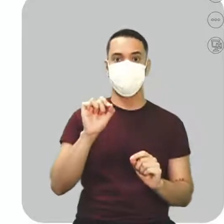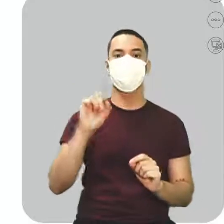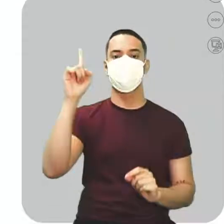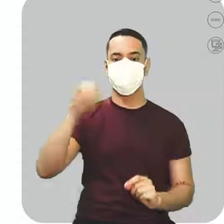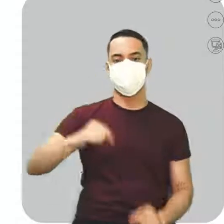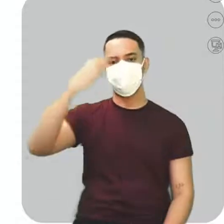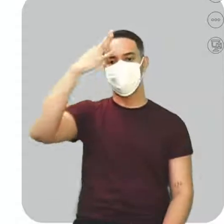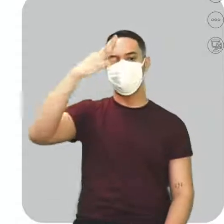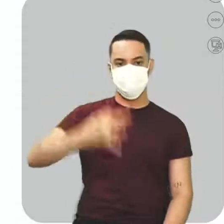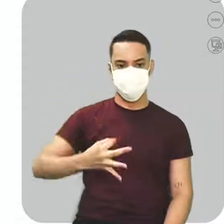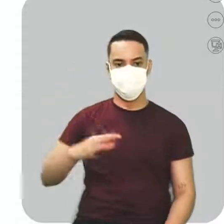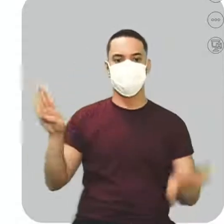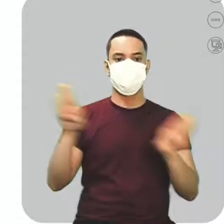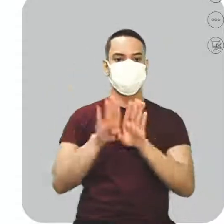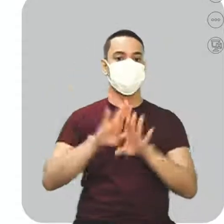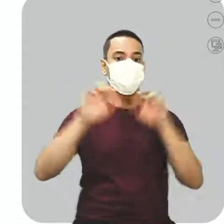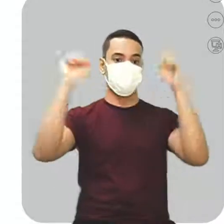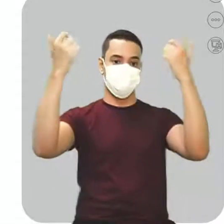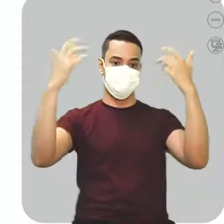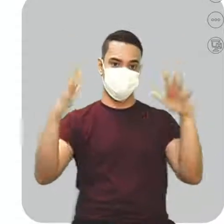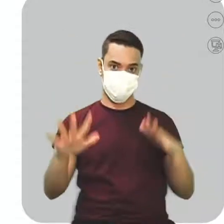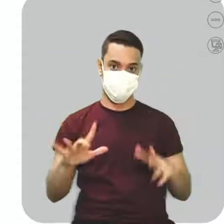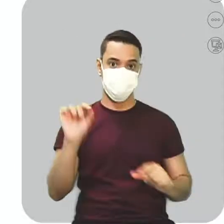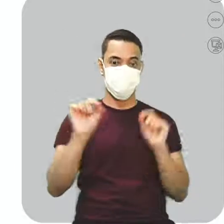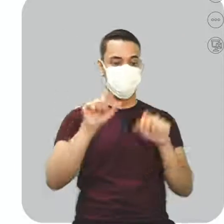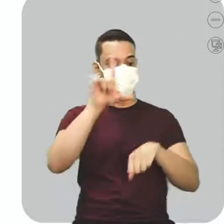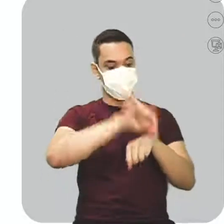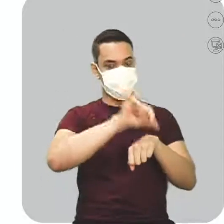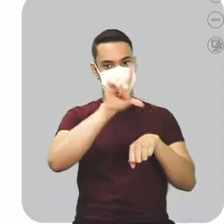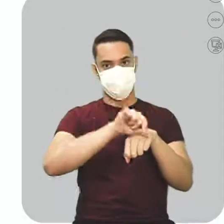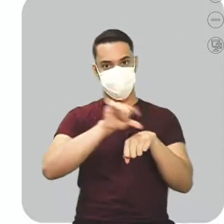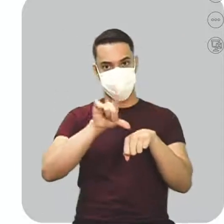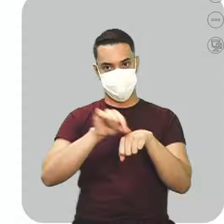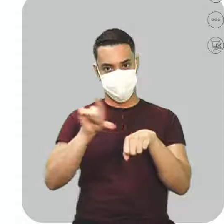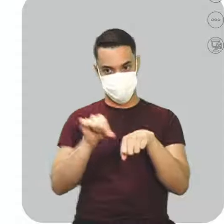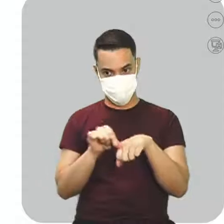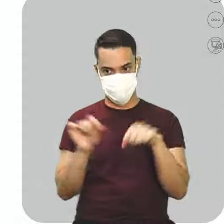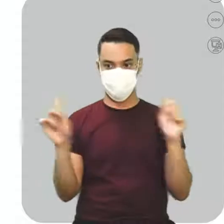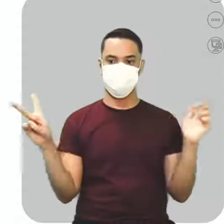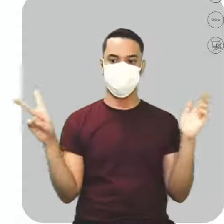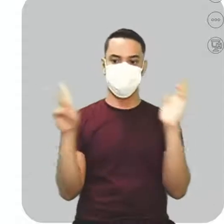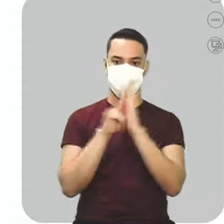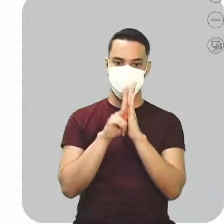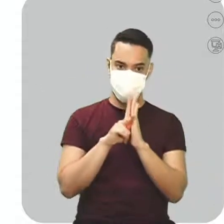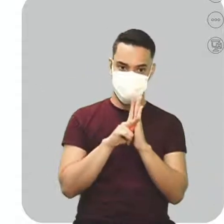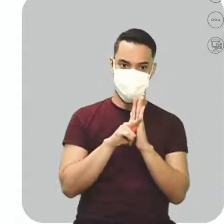contestar e derrubar o argumento do